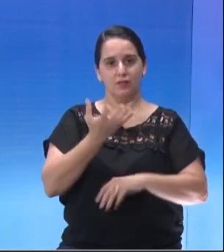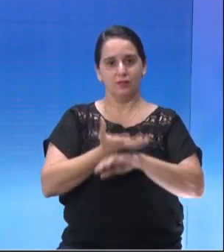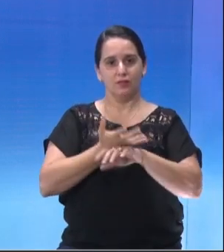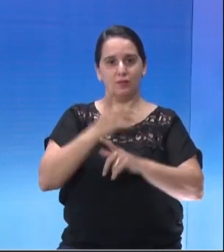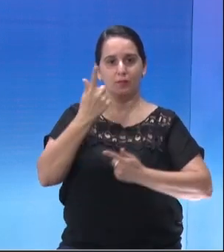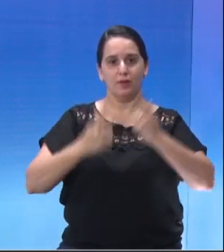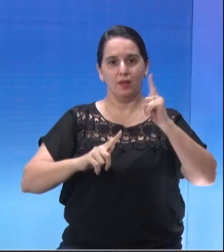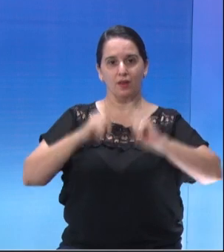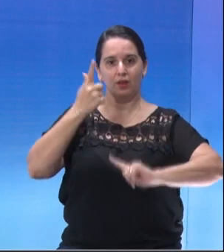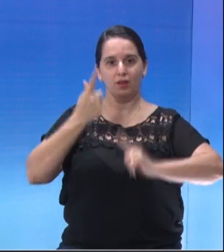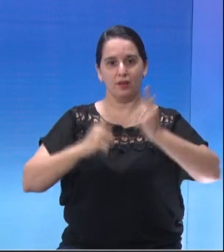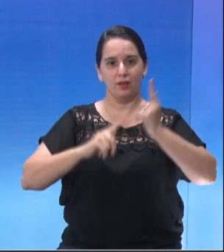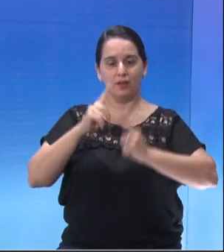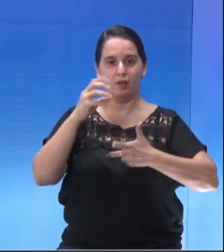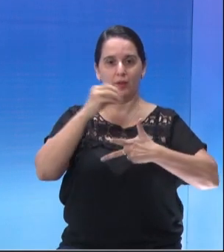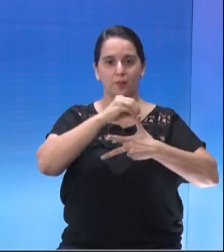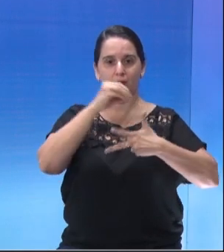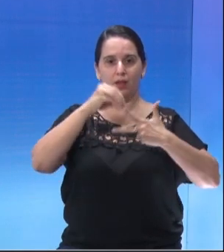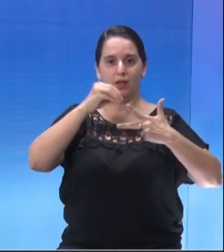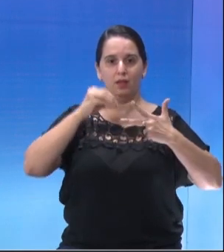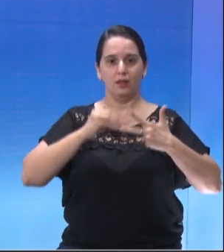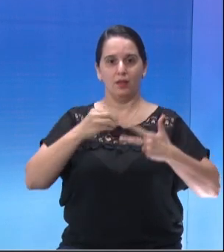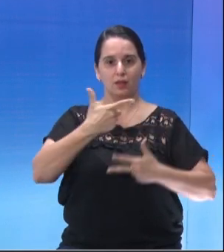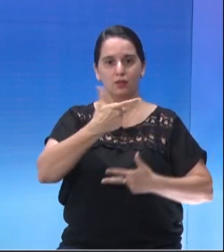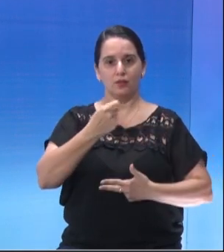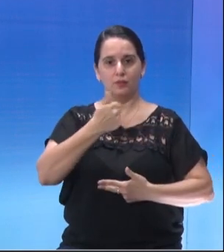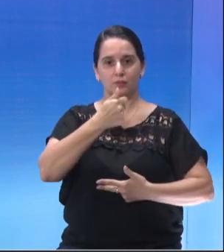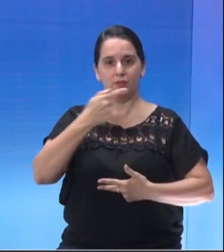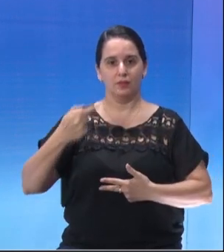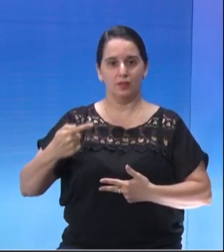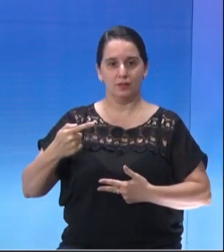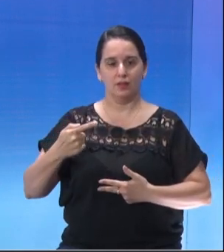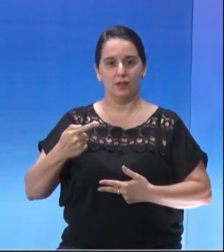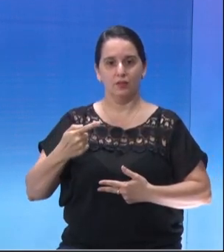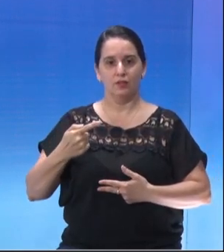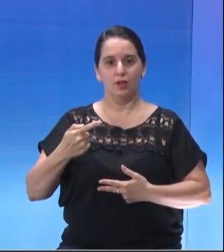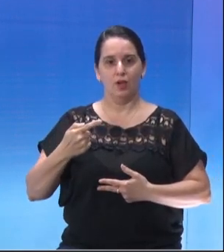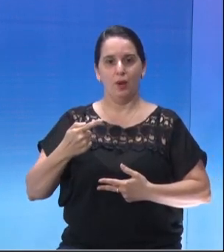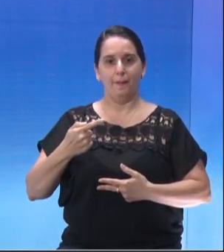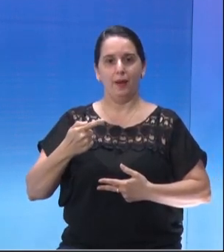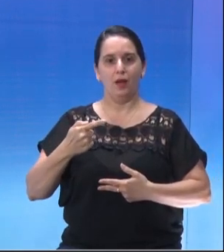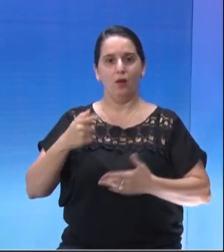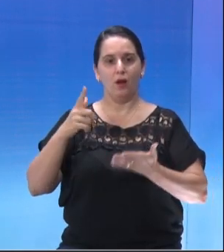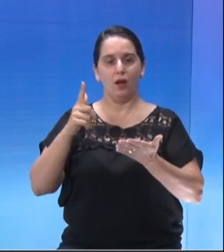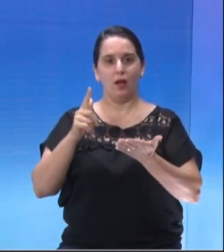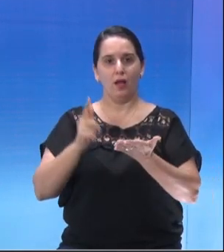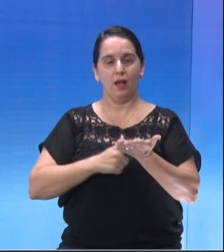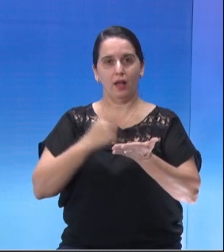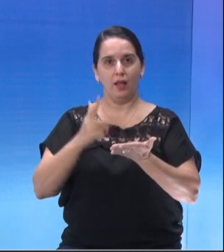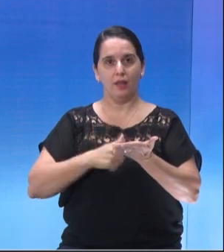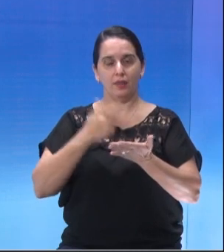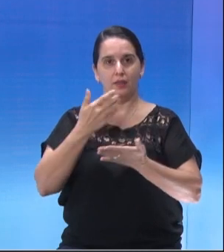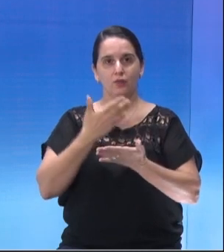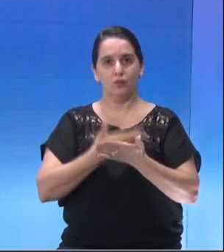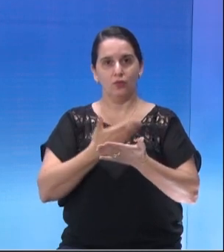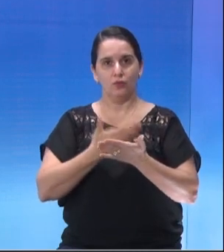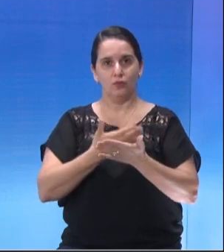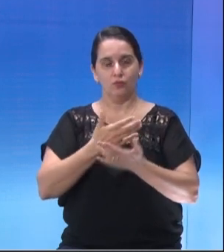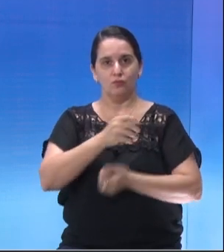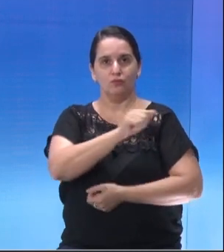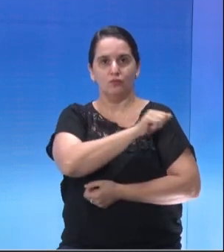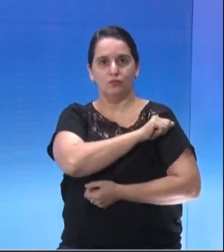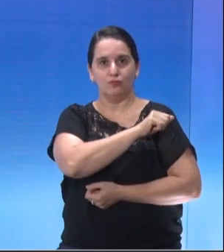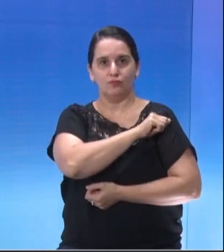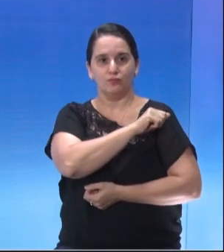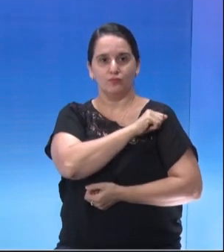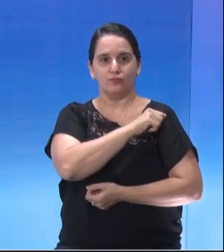continuar resolvendo as questões do Enem 2017. Então pegue o seu caderno do aluno e acompanhe as resoluções.